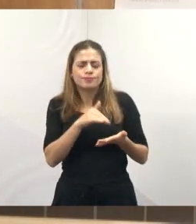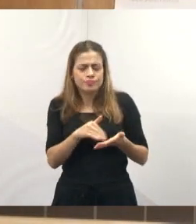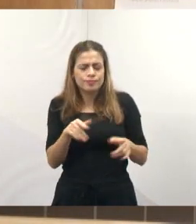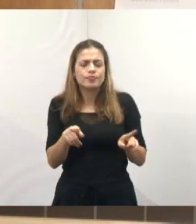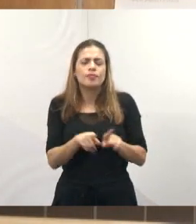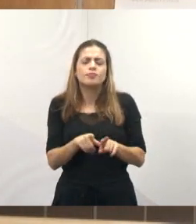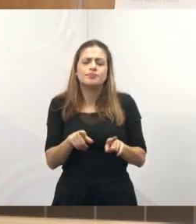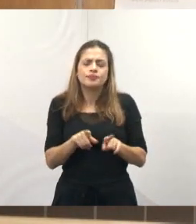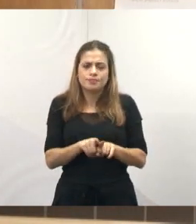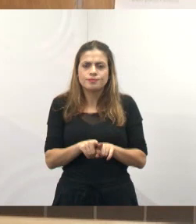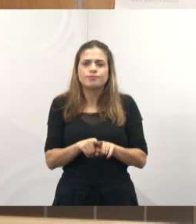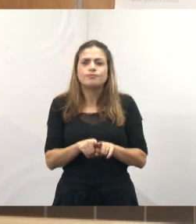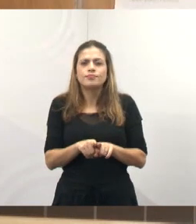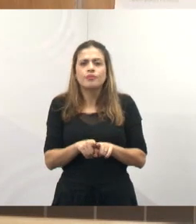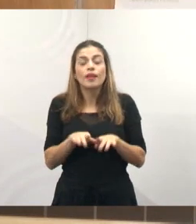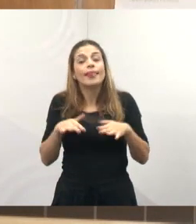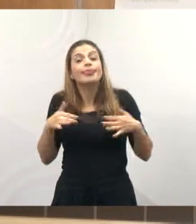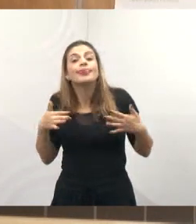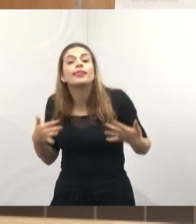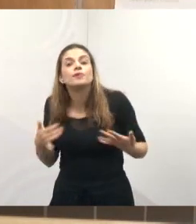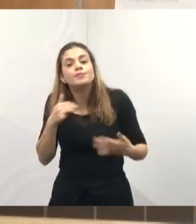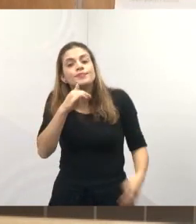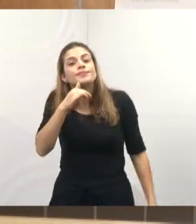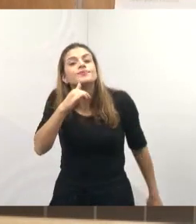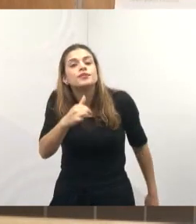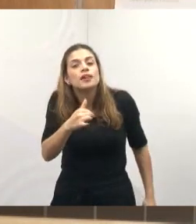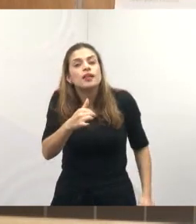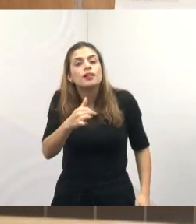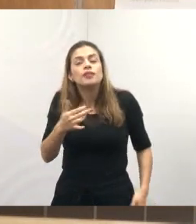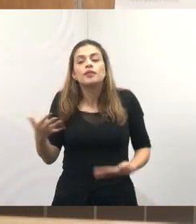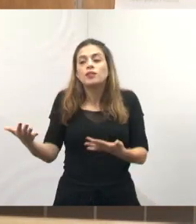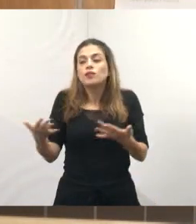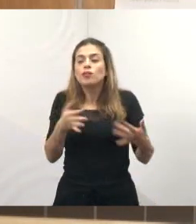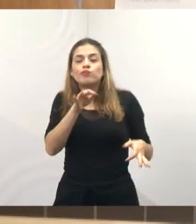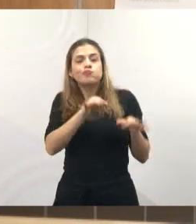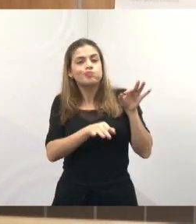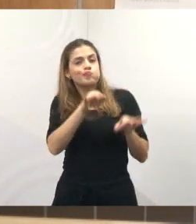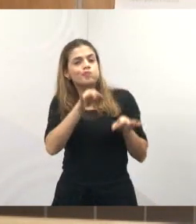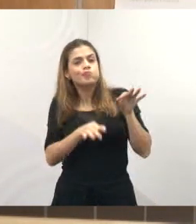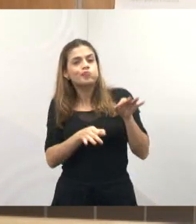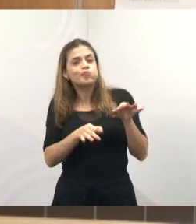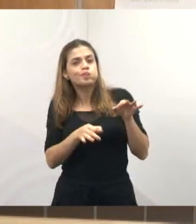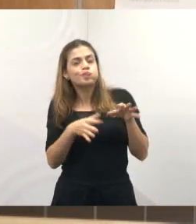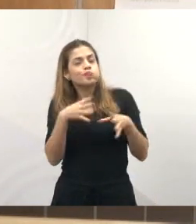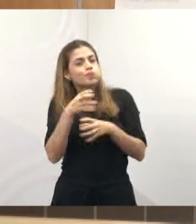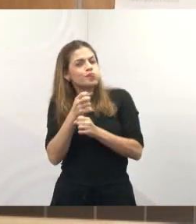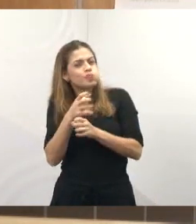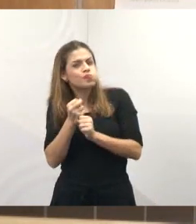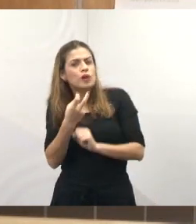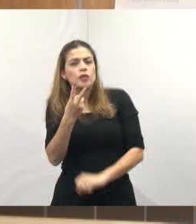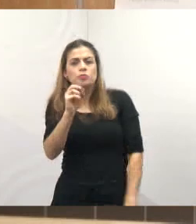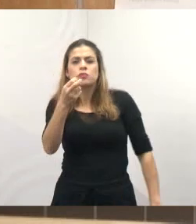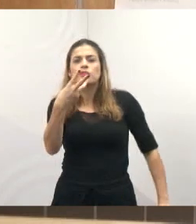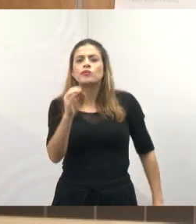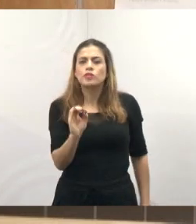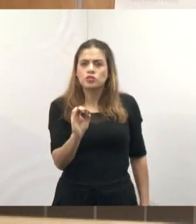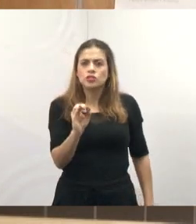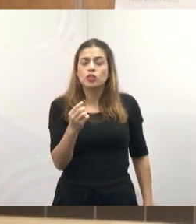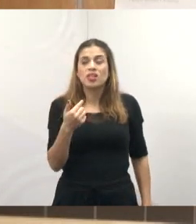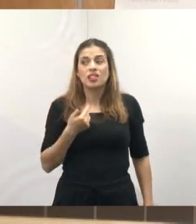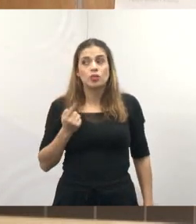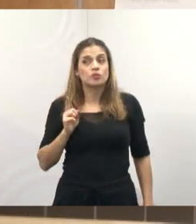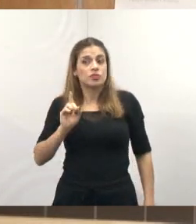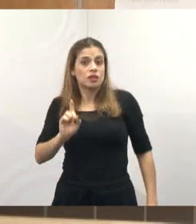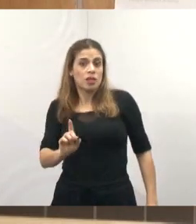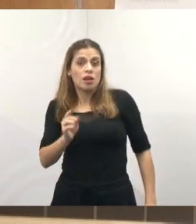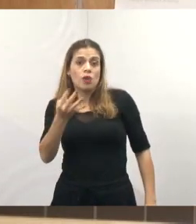isso. Então, quero dizer que, conforme fala o julgamento de contas de 2020, eu, há 4 meses aqui